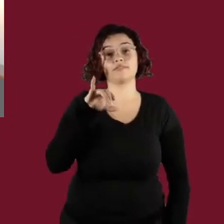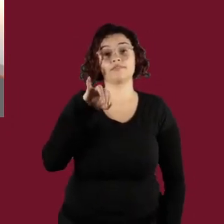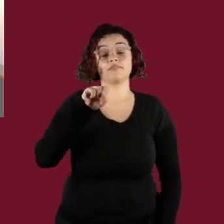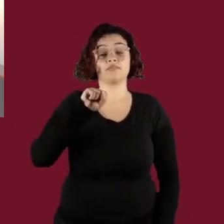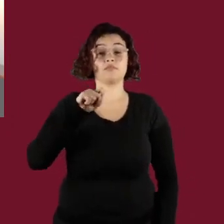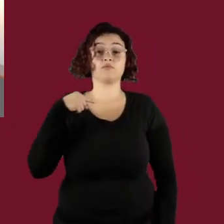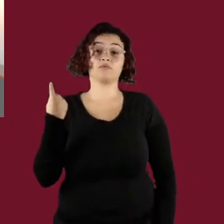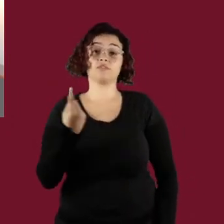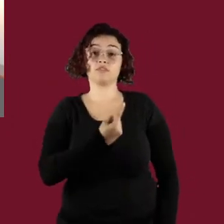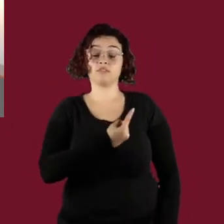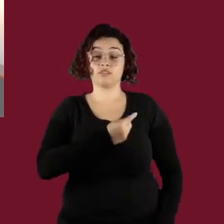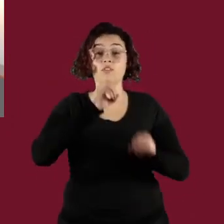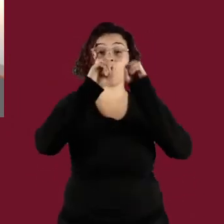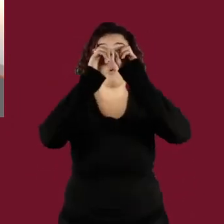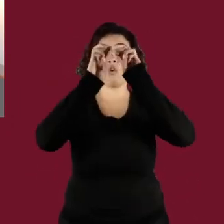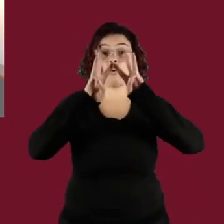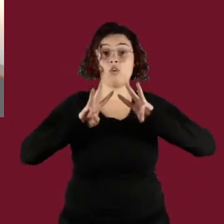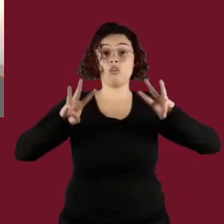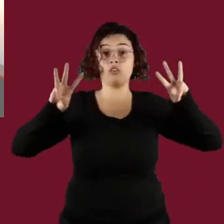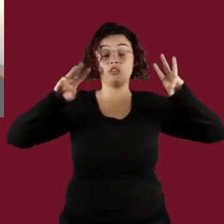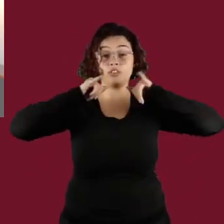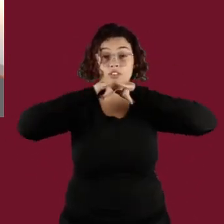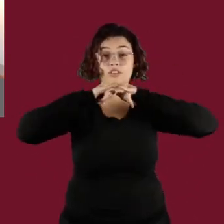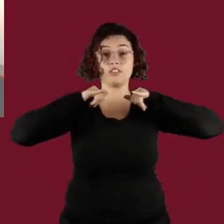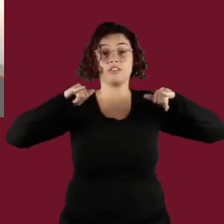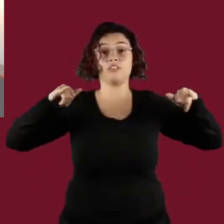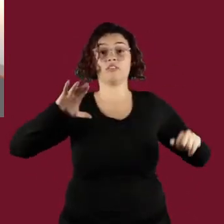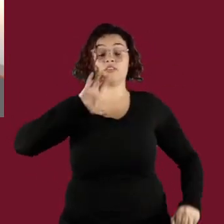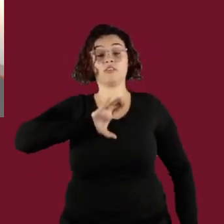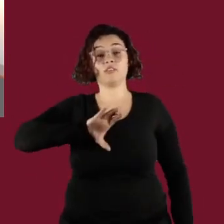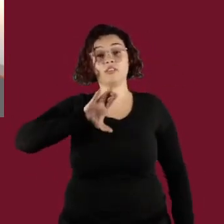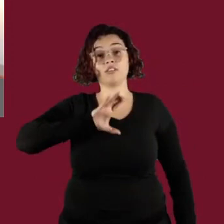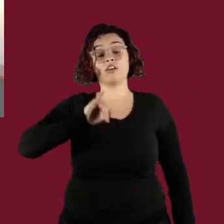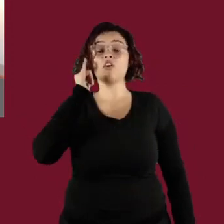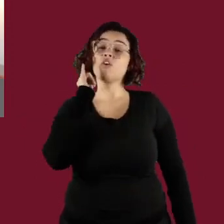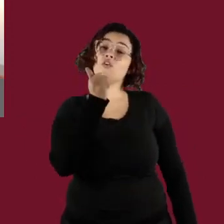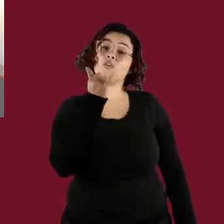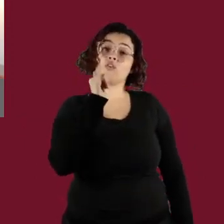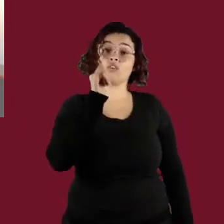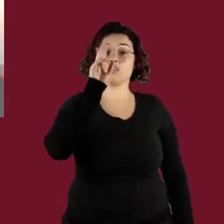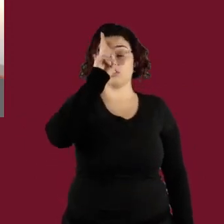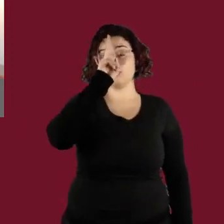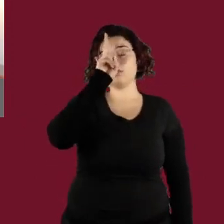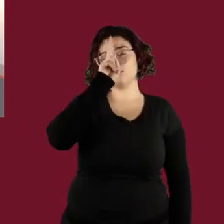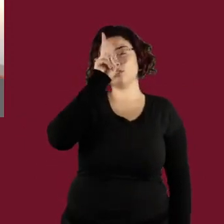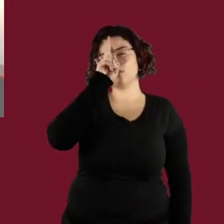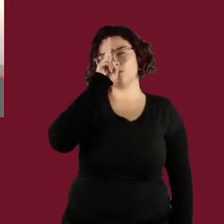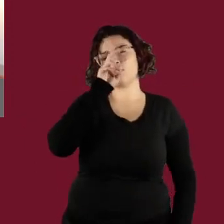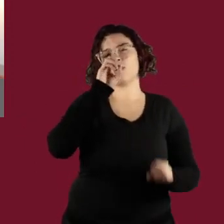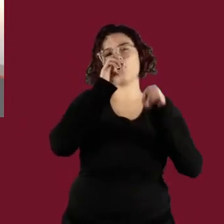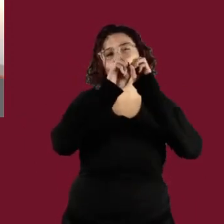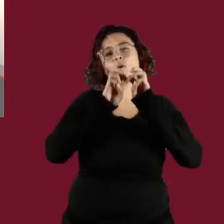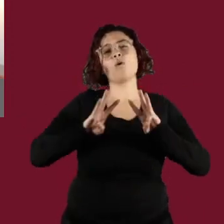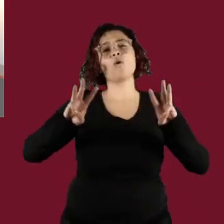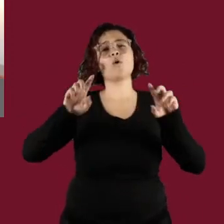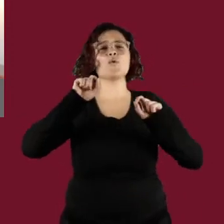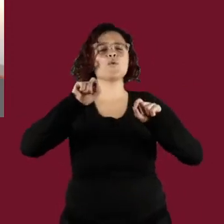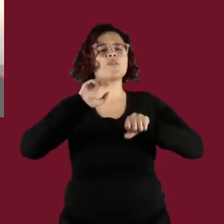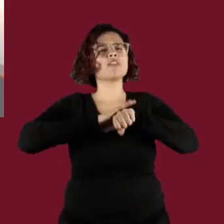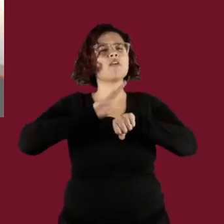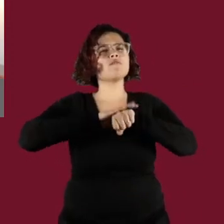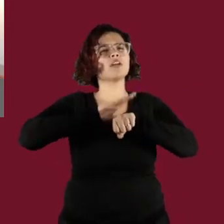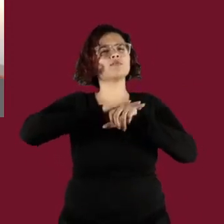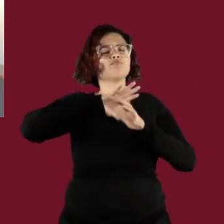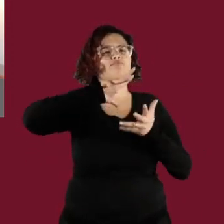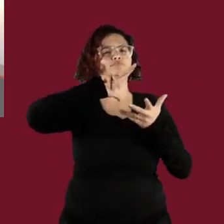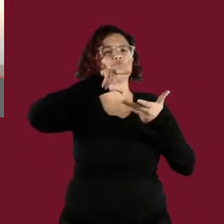News em português, existimos para contar a história da ONU ao mundo, para dizer às pessoas o que a ONU está fazendo no mundo, né? A